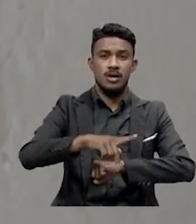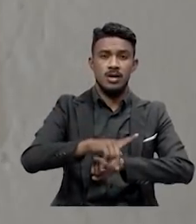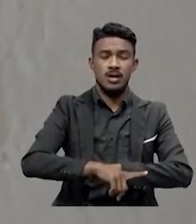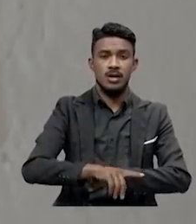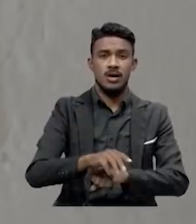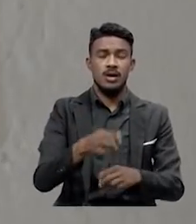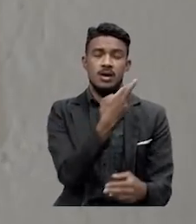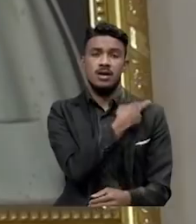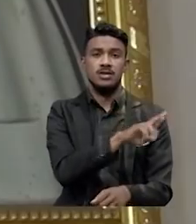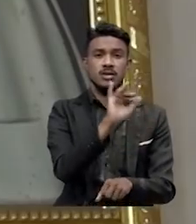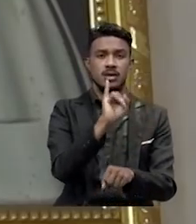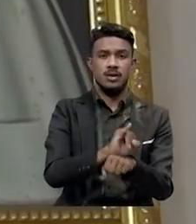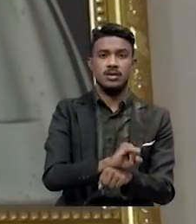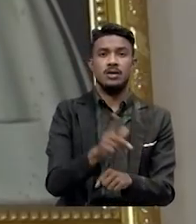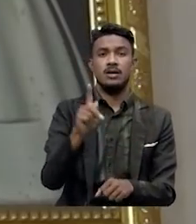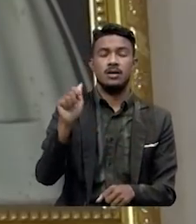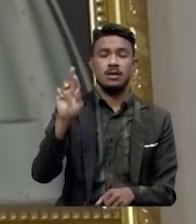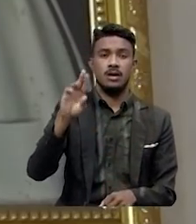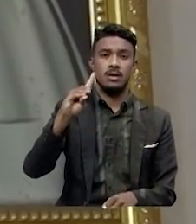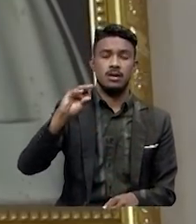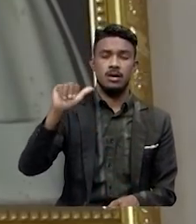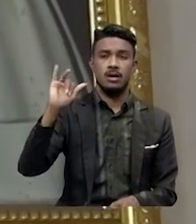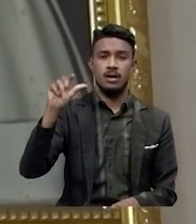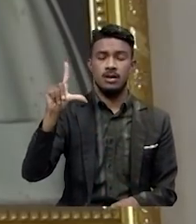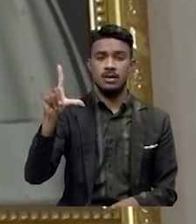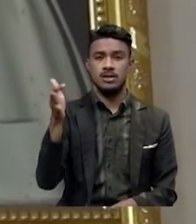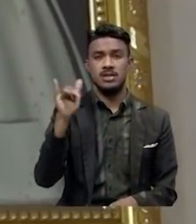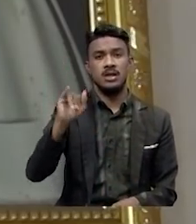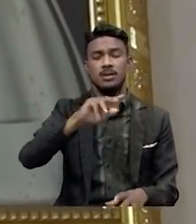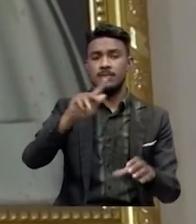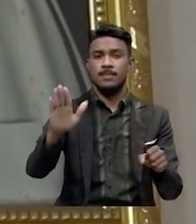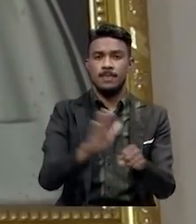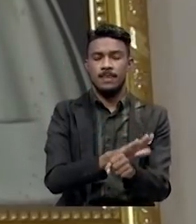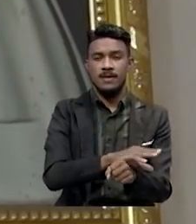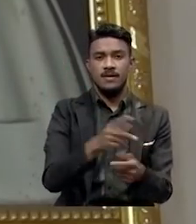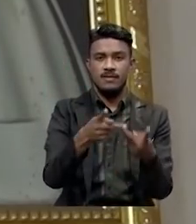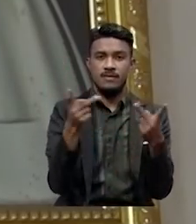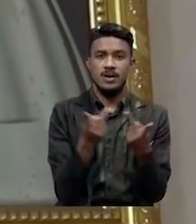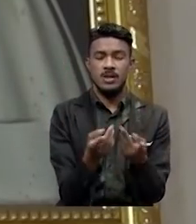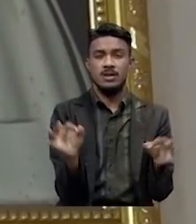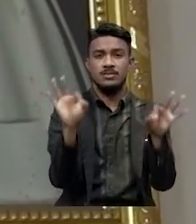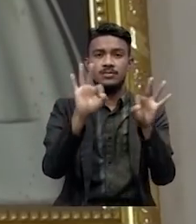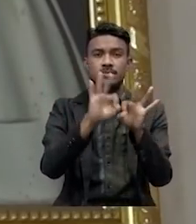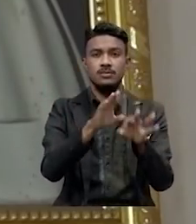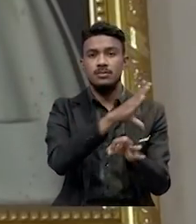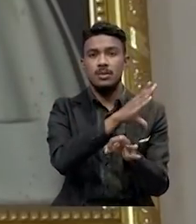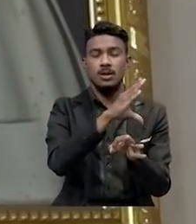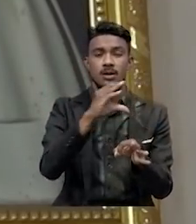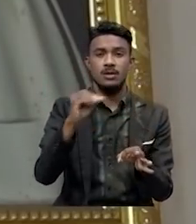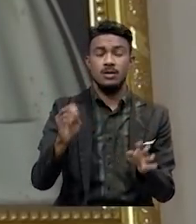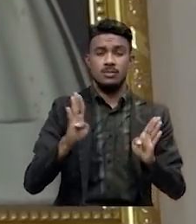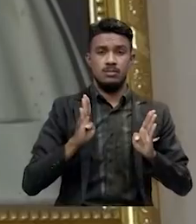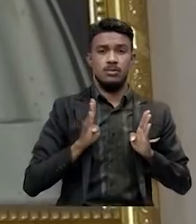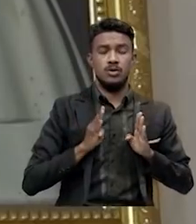credanian, cardeal Sira ocupa fatin especial nebe bolu príncipe Kaliurai uma creda católica